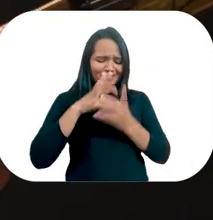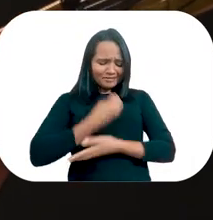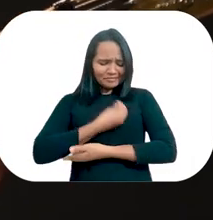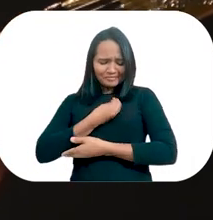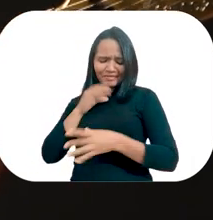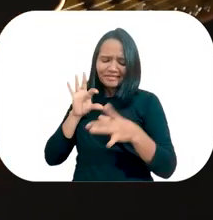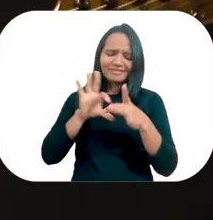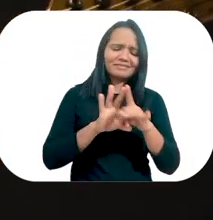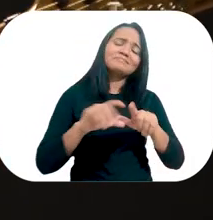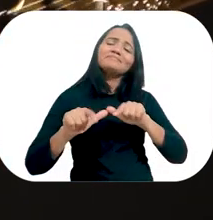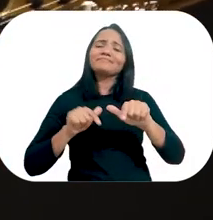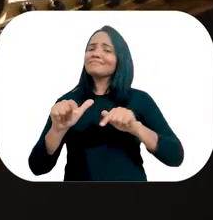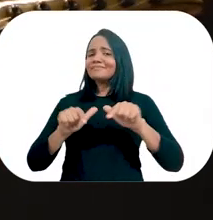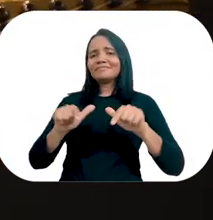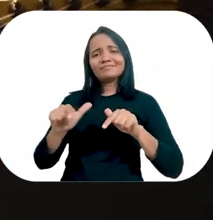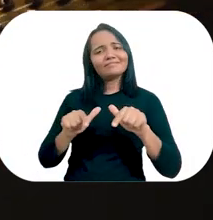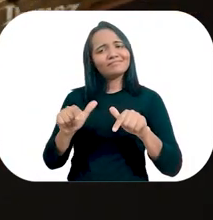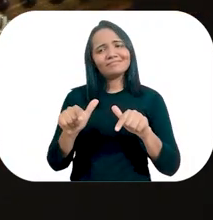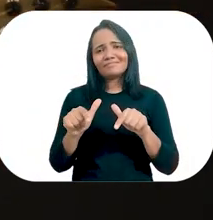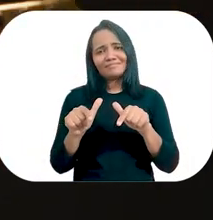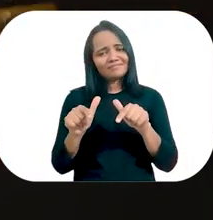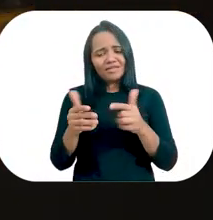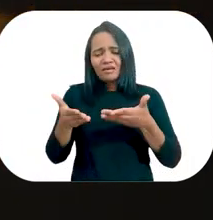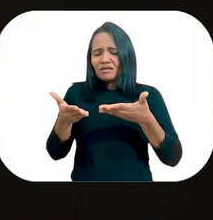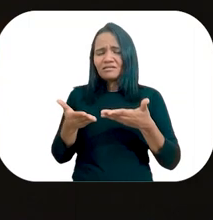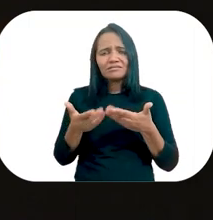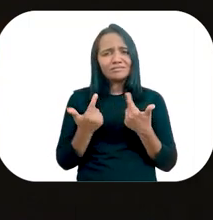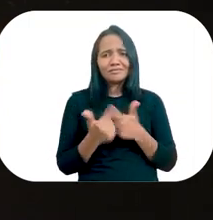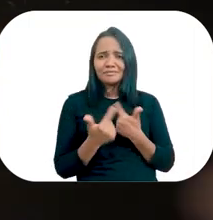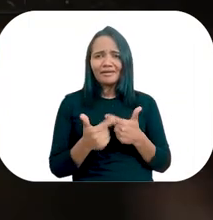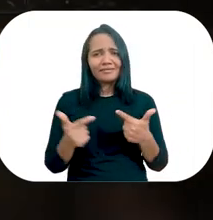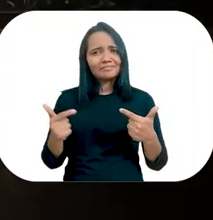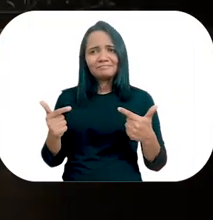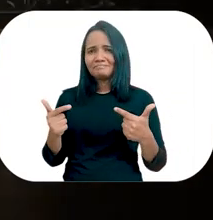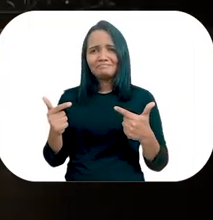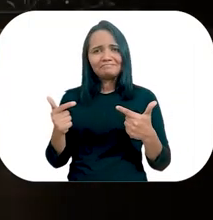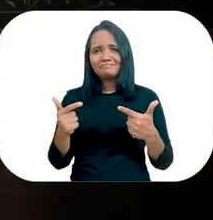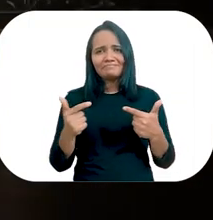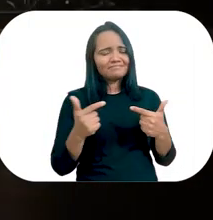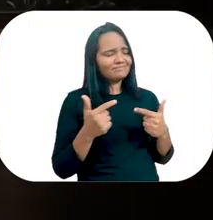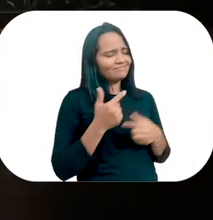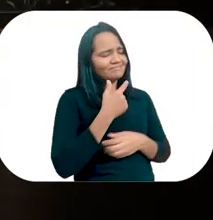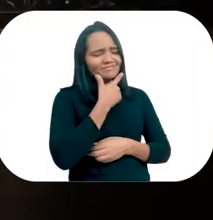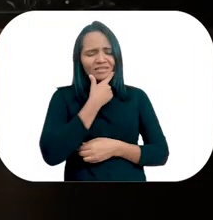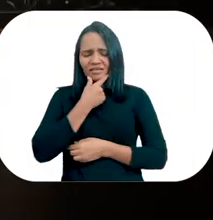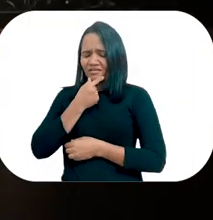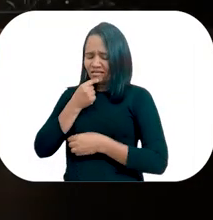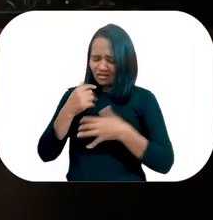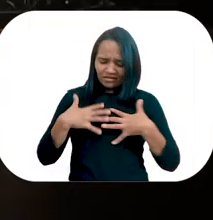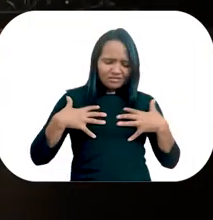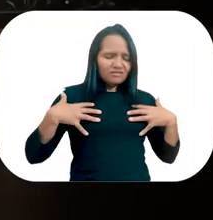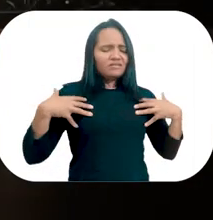e vida é trabalho. Sem o seu trabalho, um homem não tem